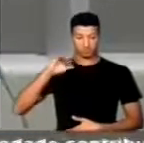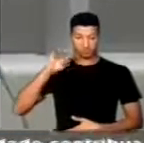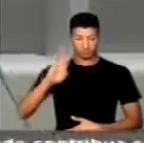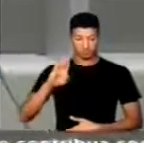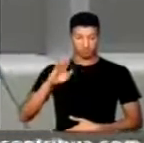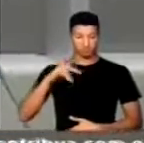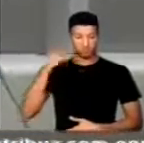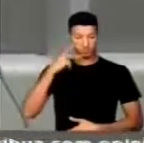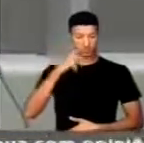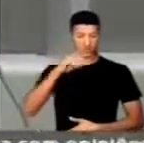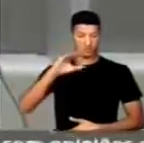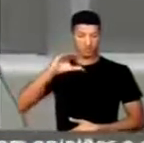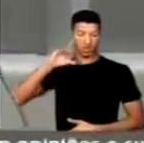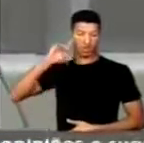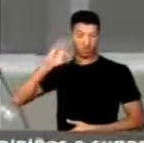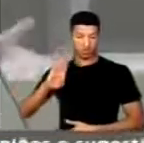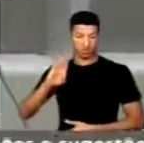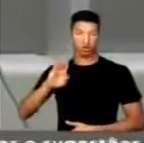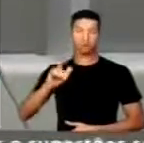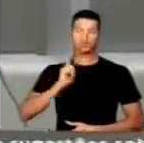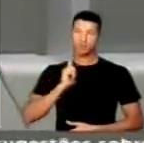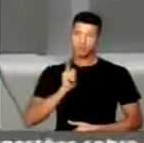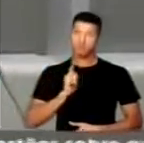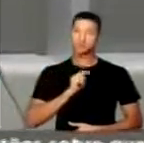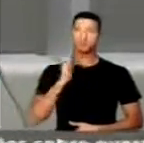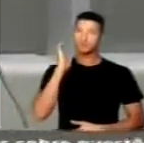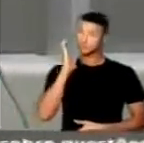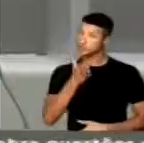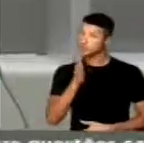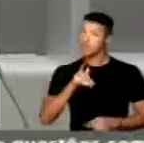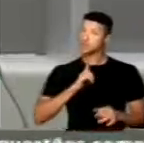o Partido Comunista do Brasil, tem muita